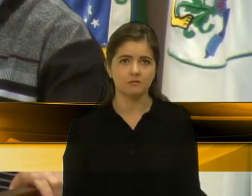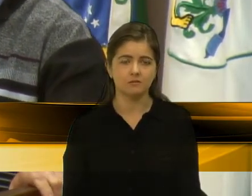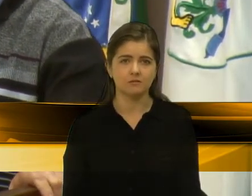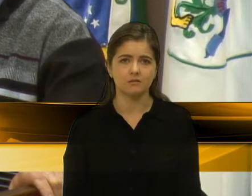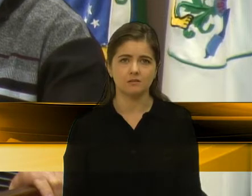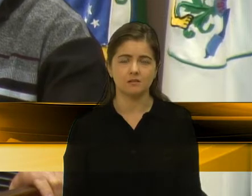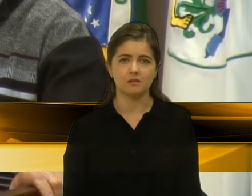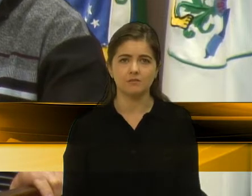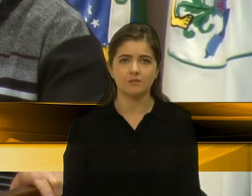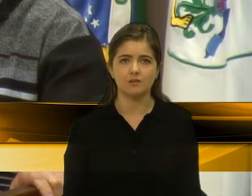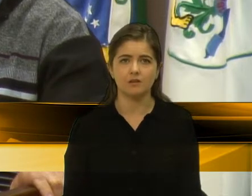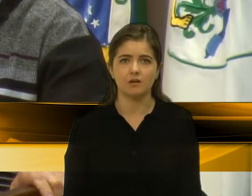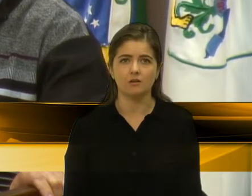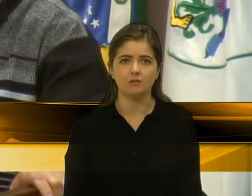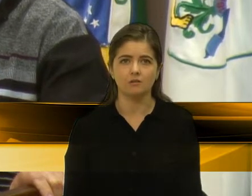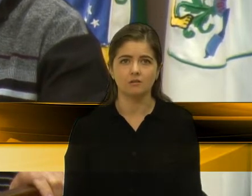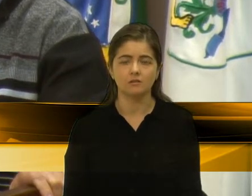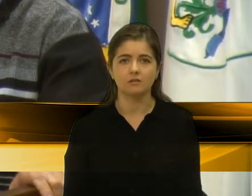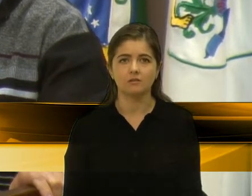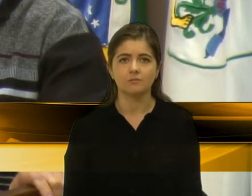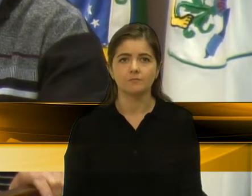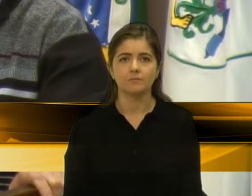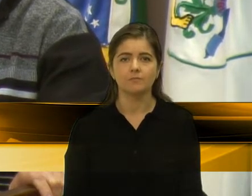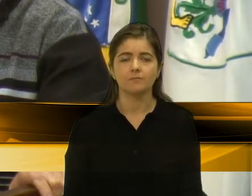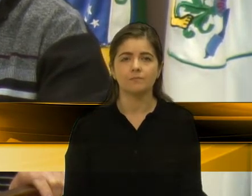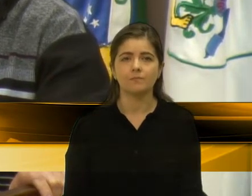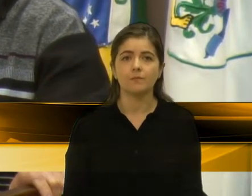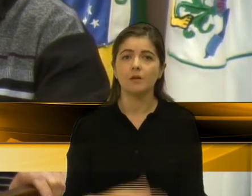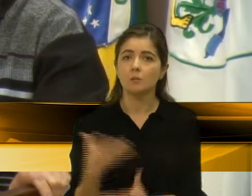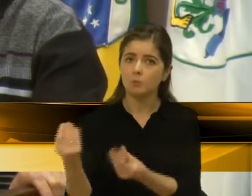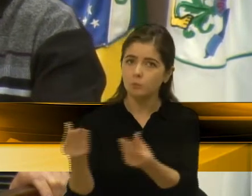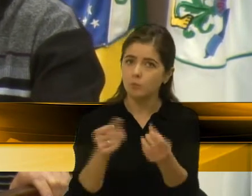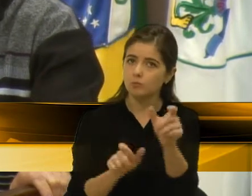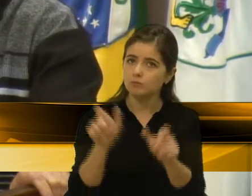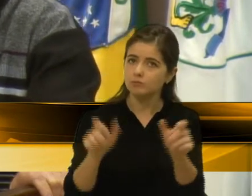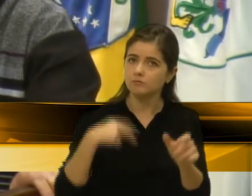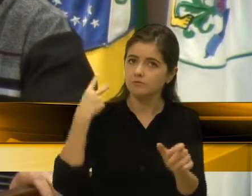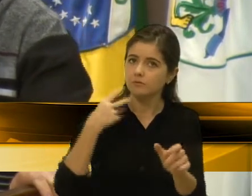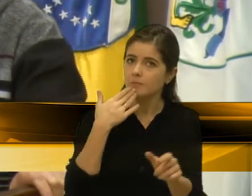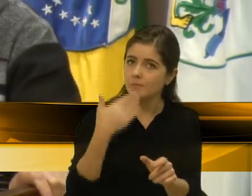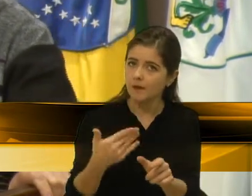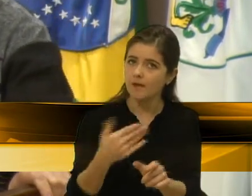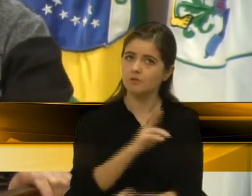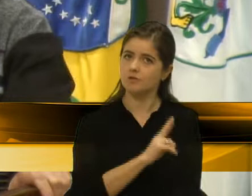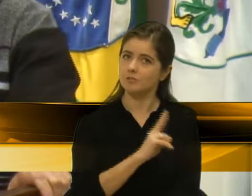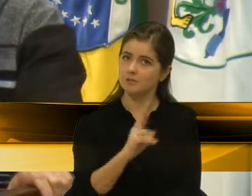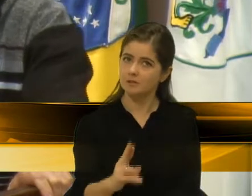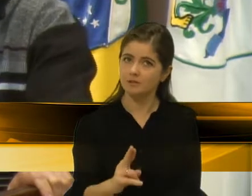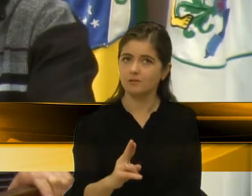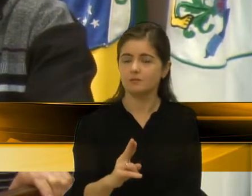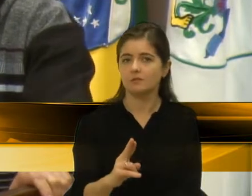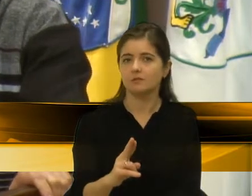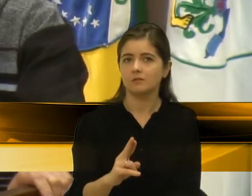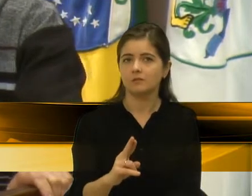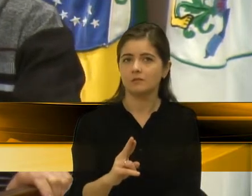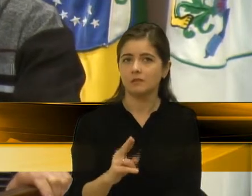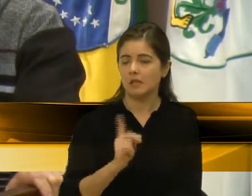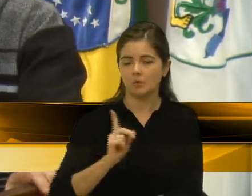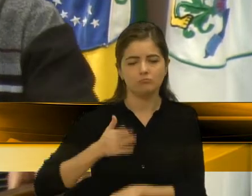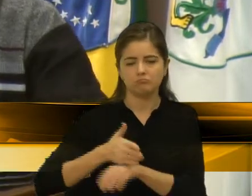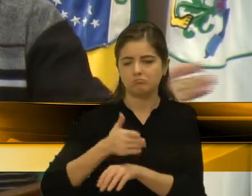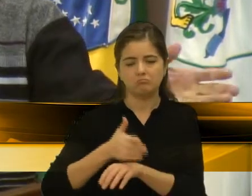vereador, me desculpe, meu amigo Edson Roque, o senhor falou, muitos vereadores pedem representação, ficou chato, né? Muitos vereadores, eu não me entro nesses muitos,